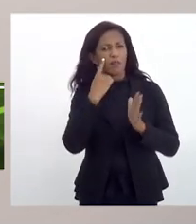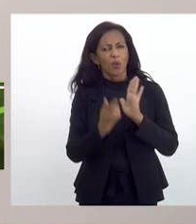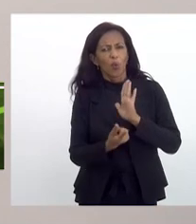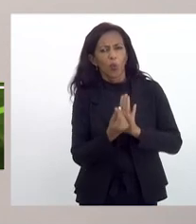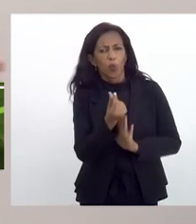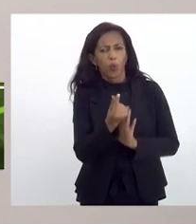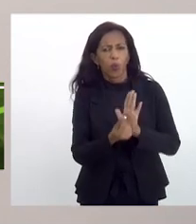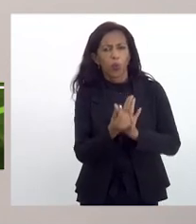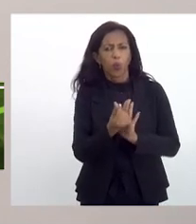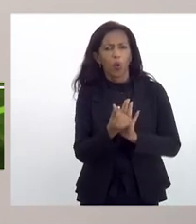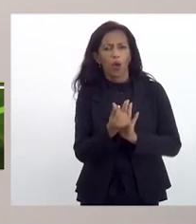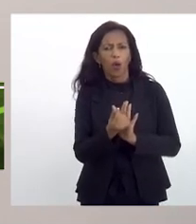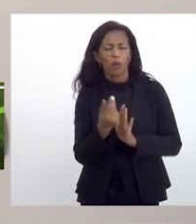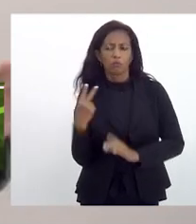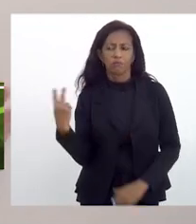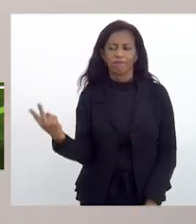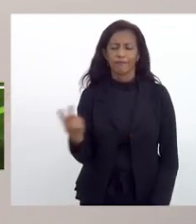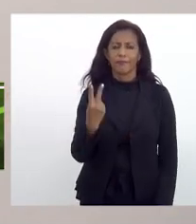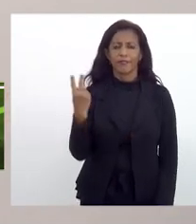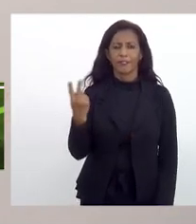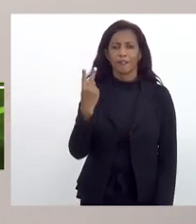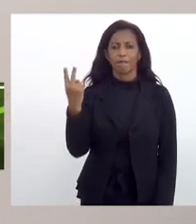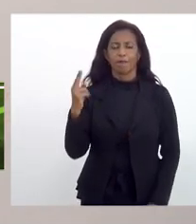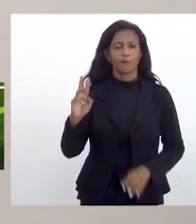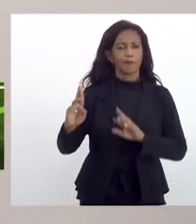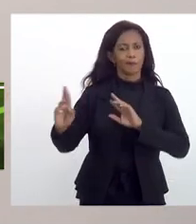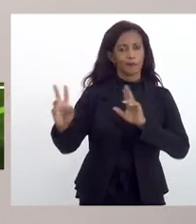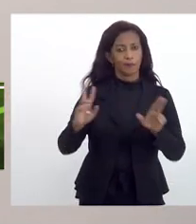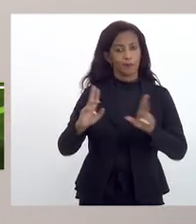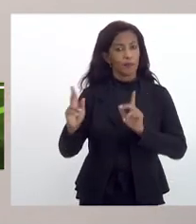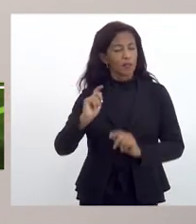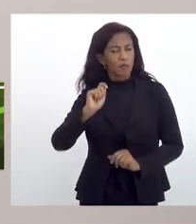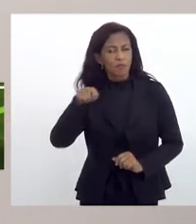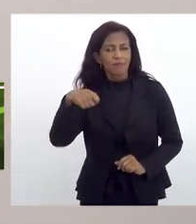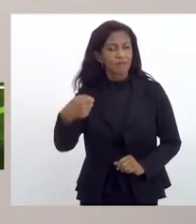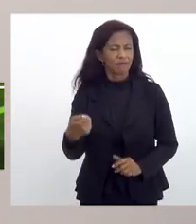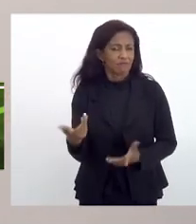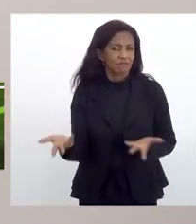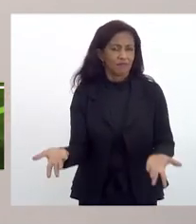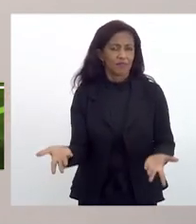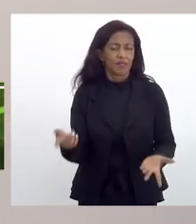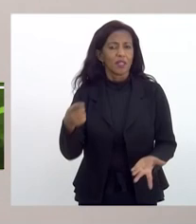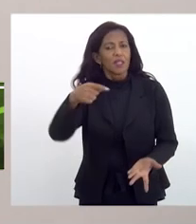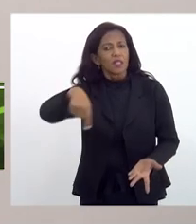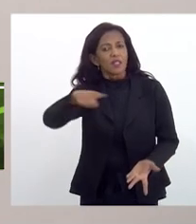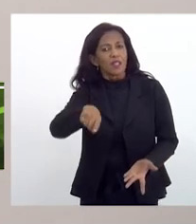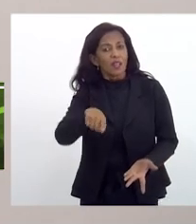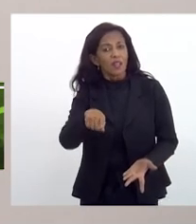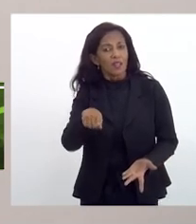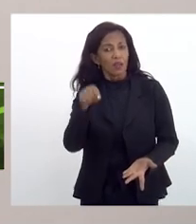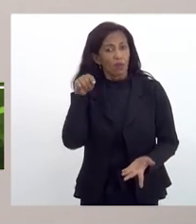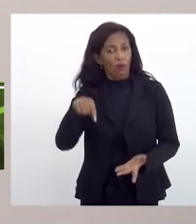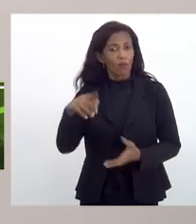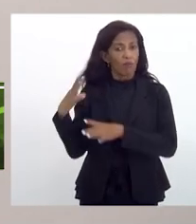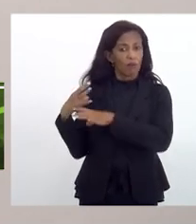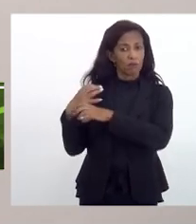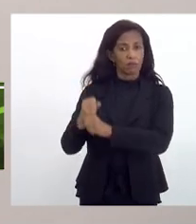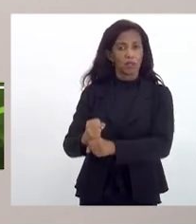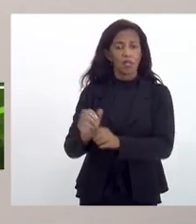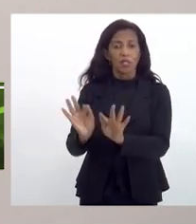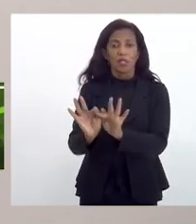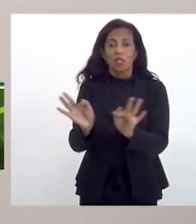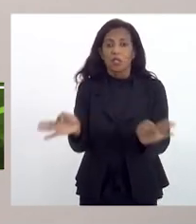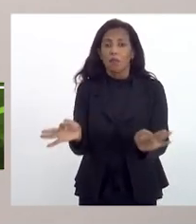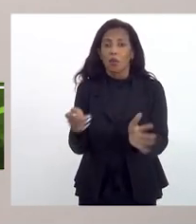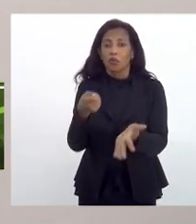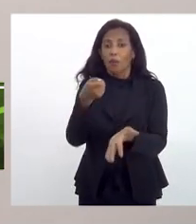com um valor isóreo. Não significa que aquilo é o que a gente vai aplicar. Simplesmente, a gente